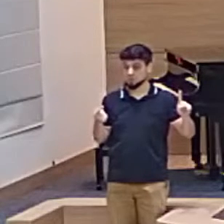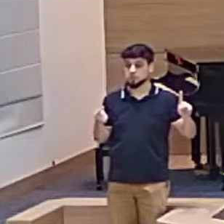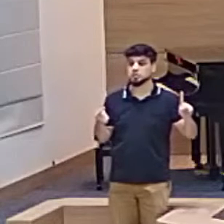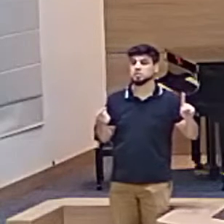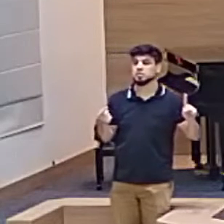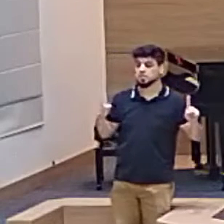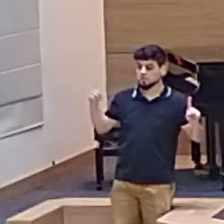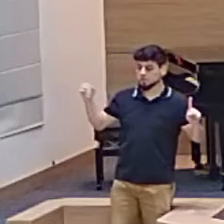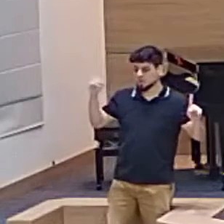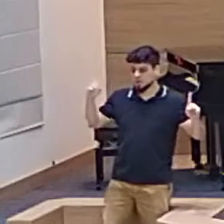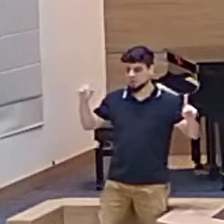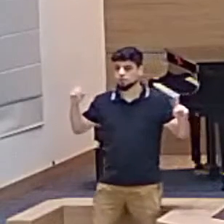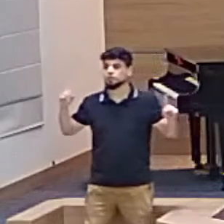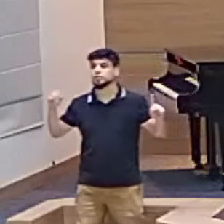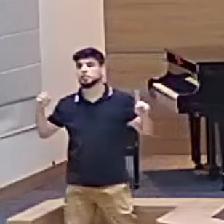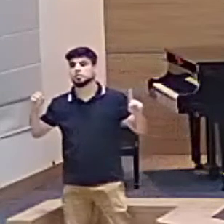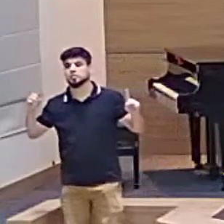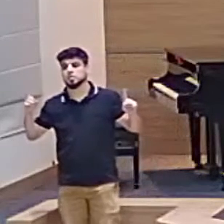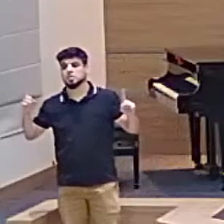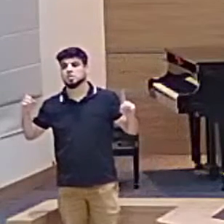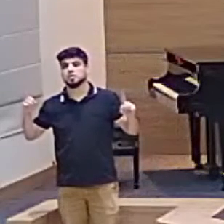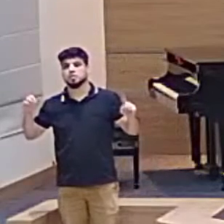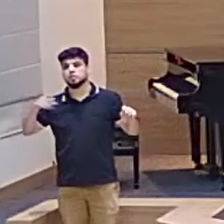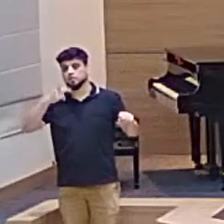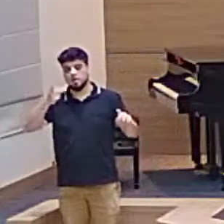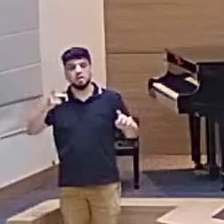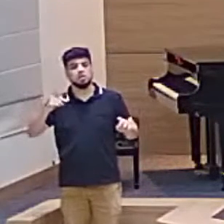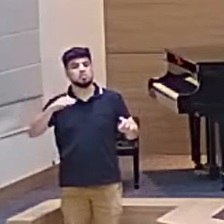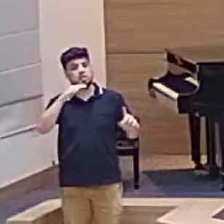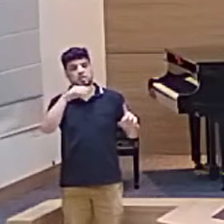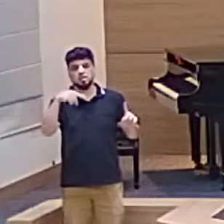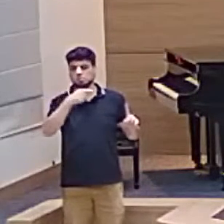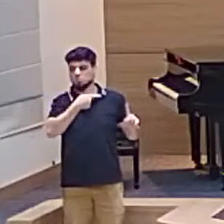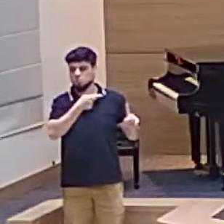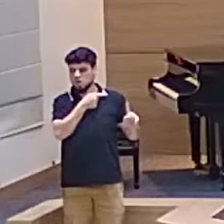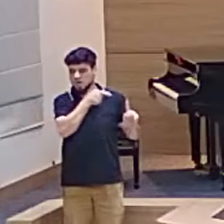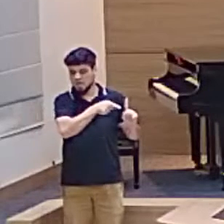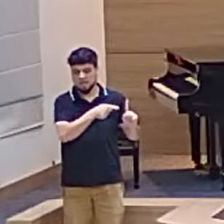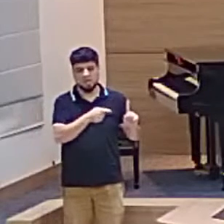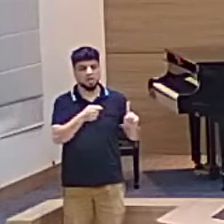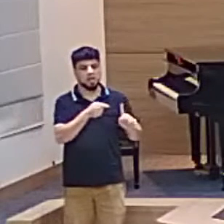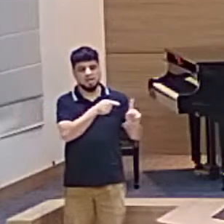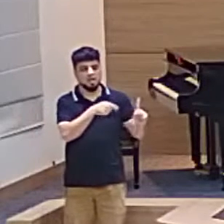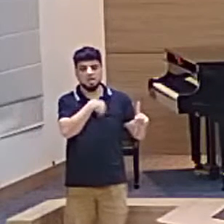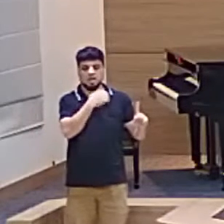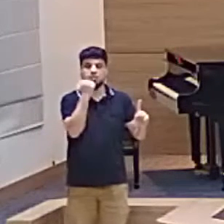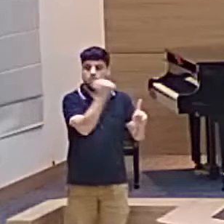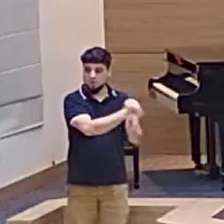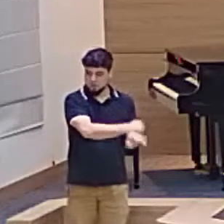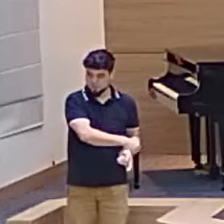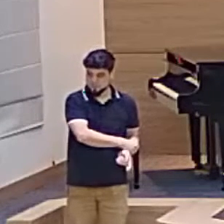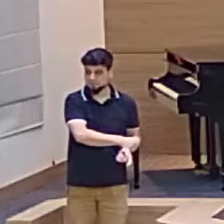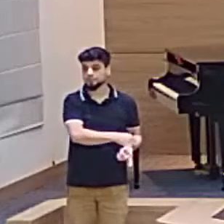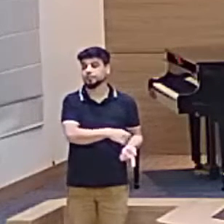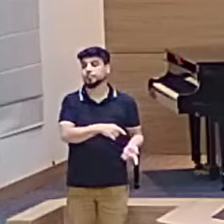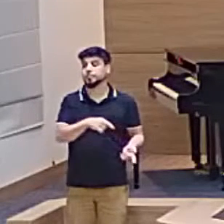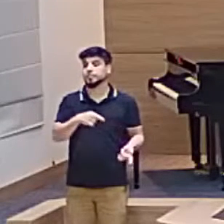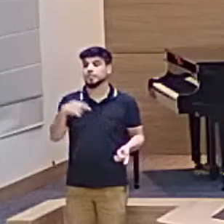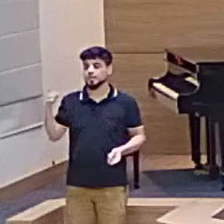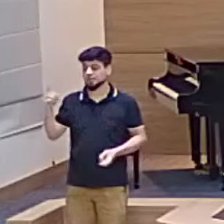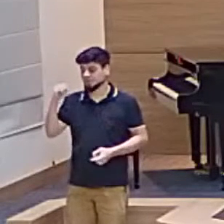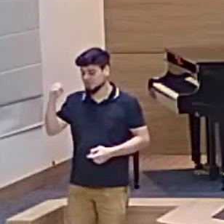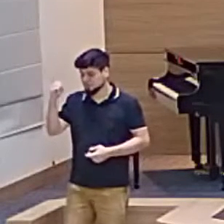Absalão acaba morrendo e Davi chora amargamente pela morte de um filho quantos pais